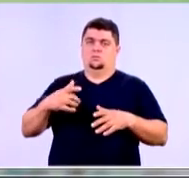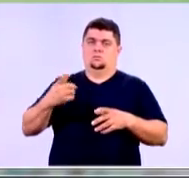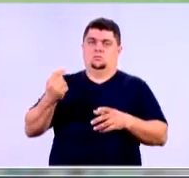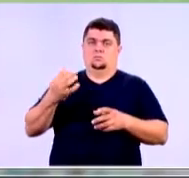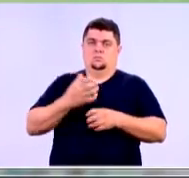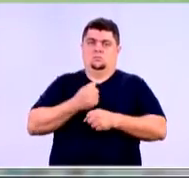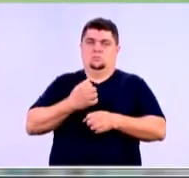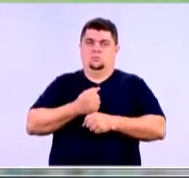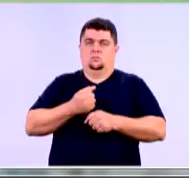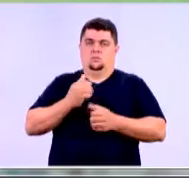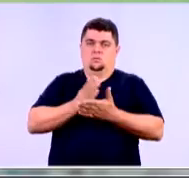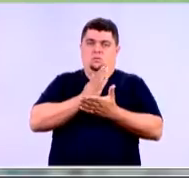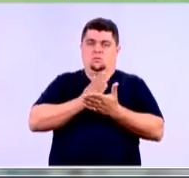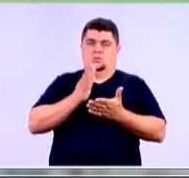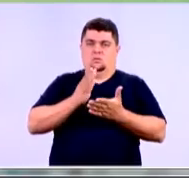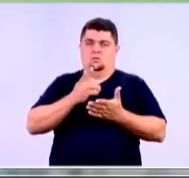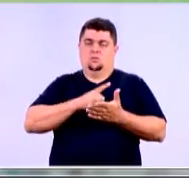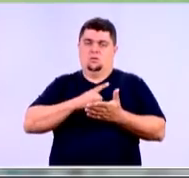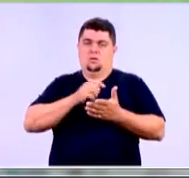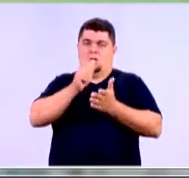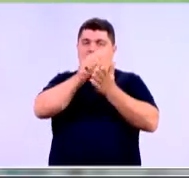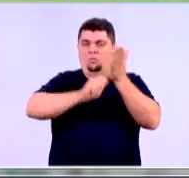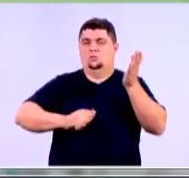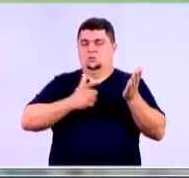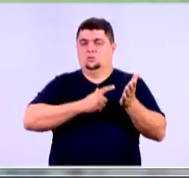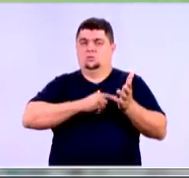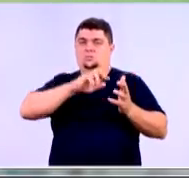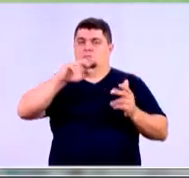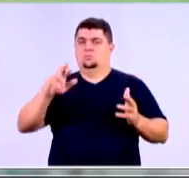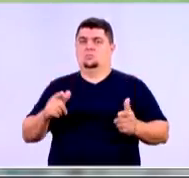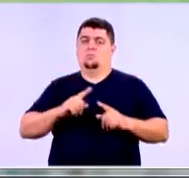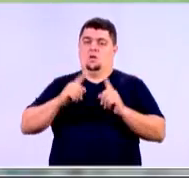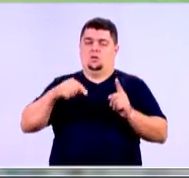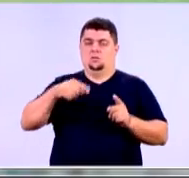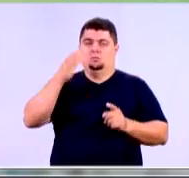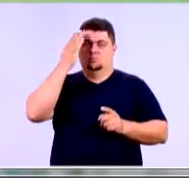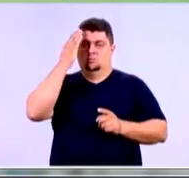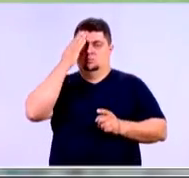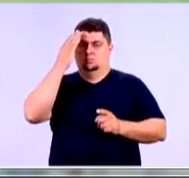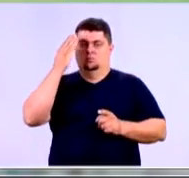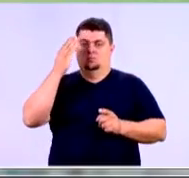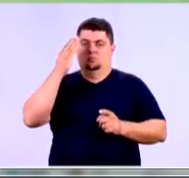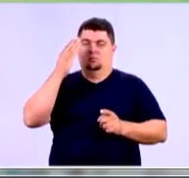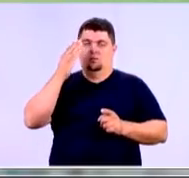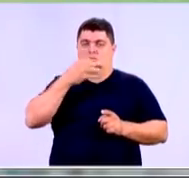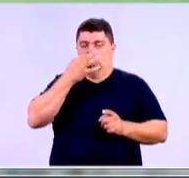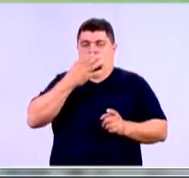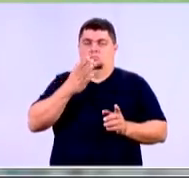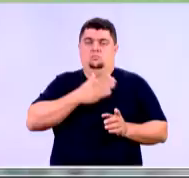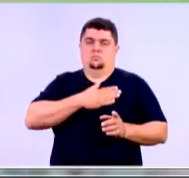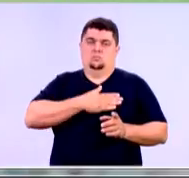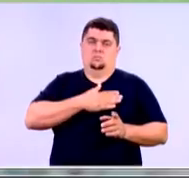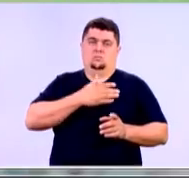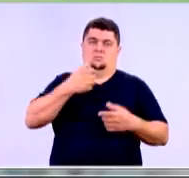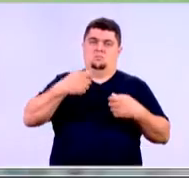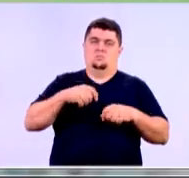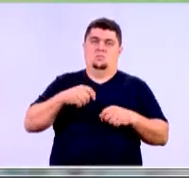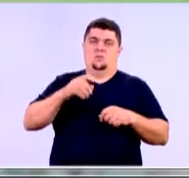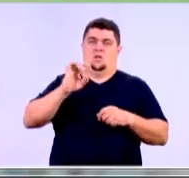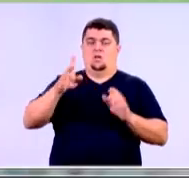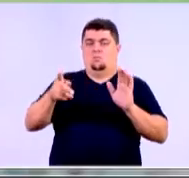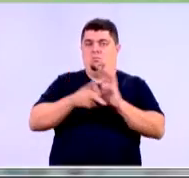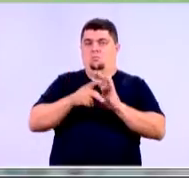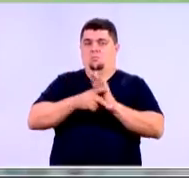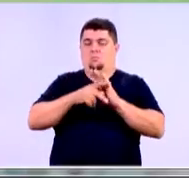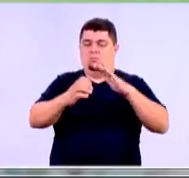consideram isso, e na nossa apostila está assim, mas aqui, né, nosso entendimento, né, do IF, nossa posição, é que essa parte ainda pertence aqui, o